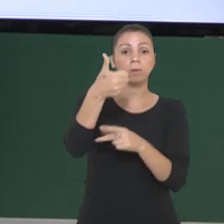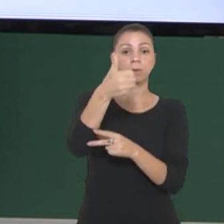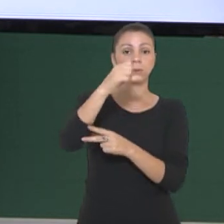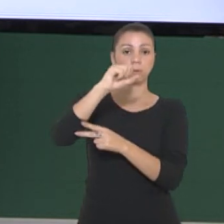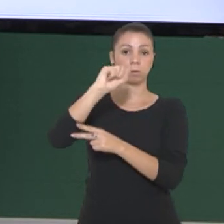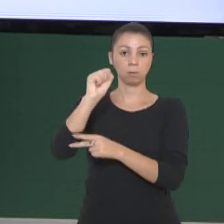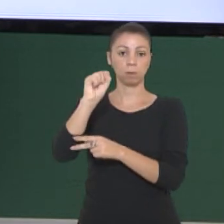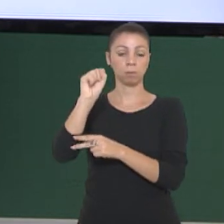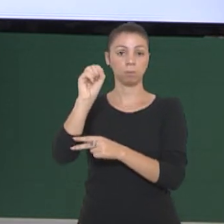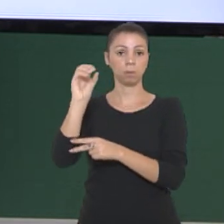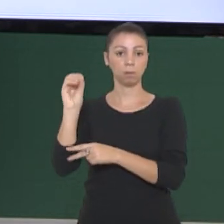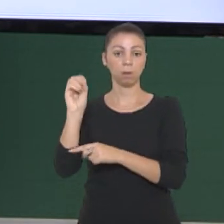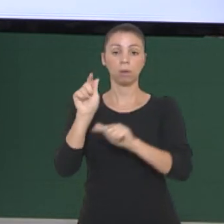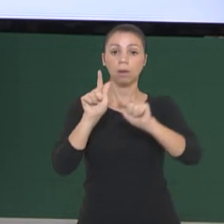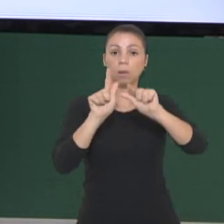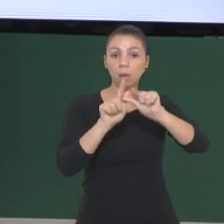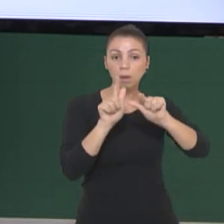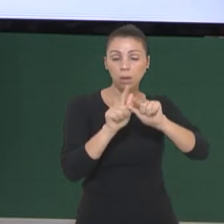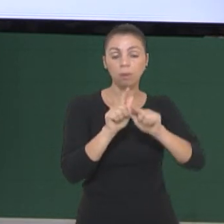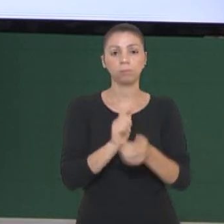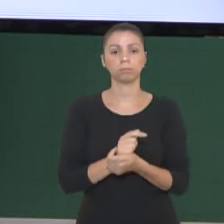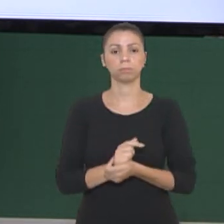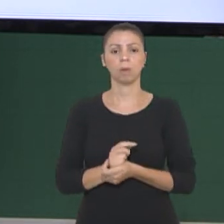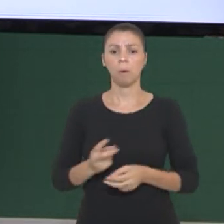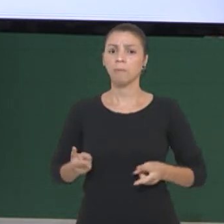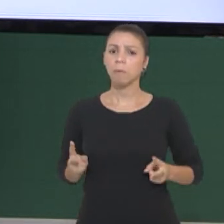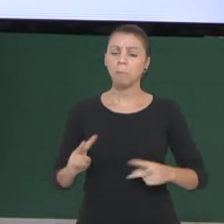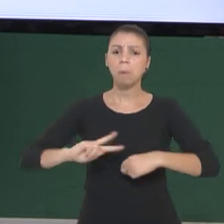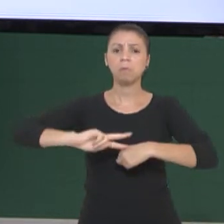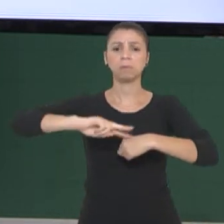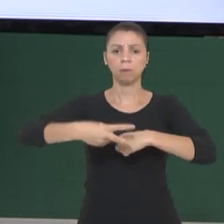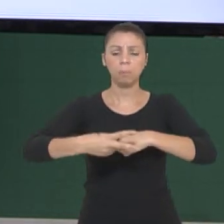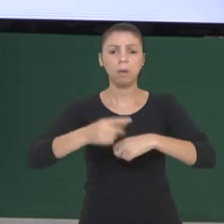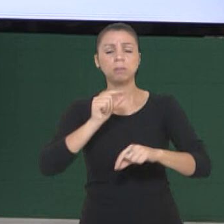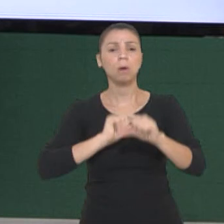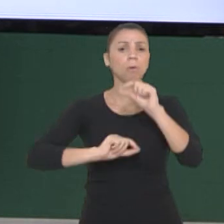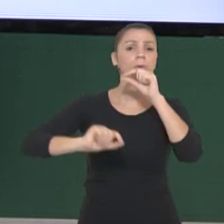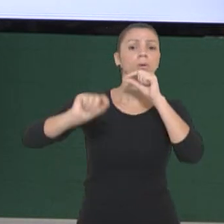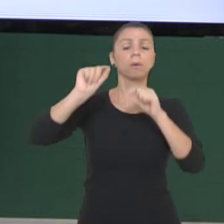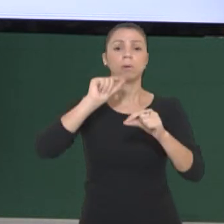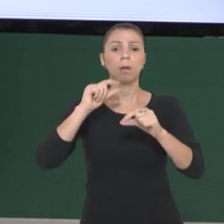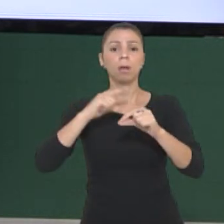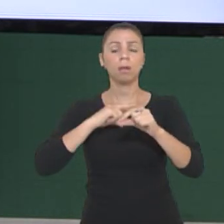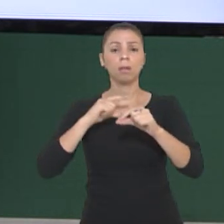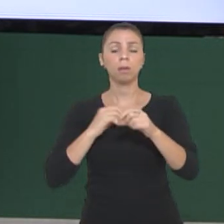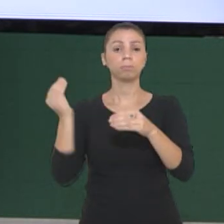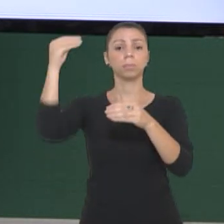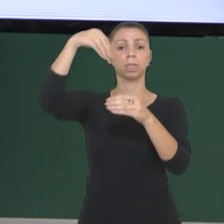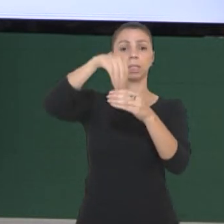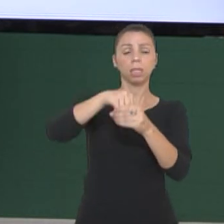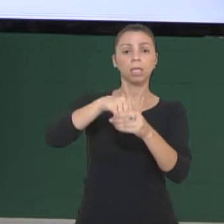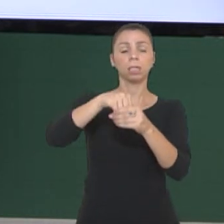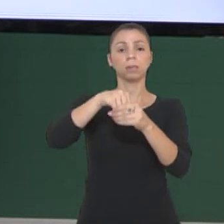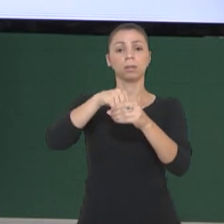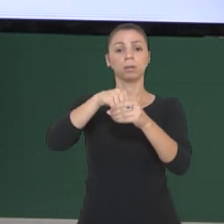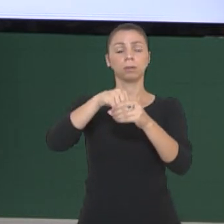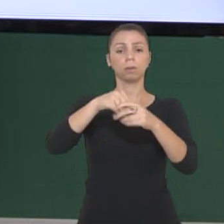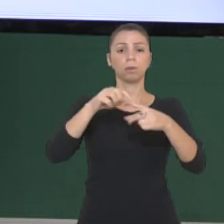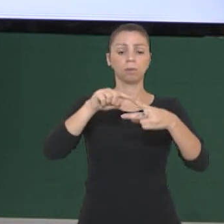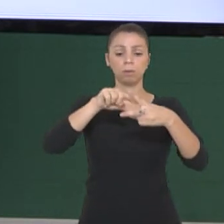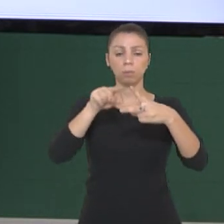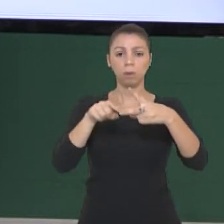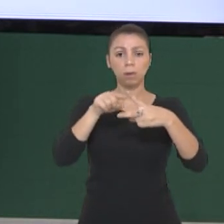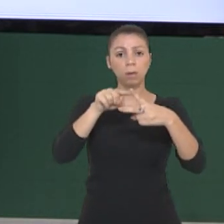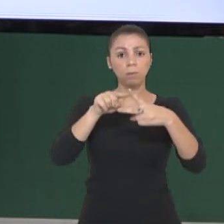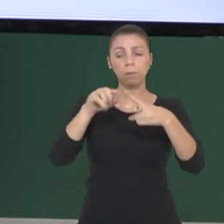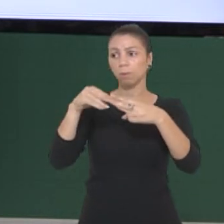graus. Nós vamos verificar na sequência que entrarão ângulos externos também para somar com os